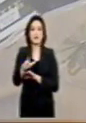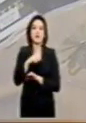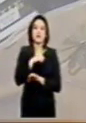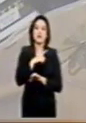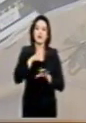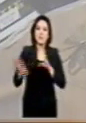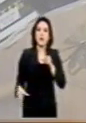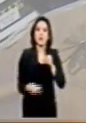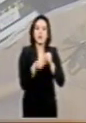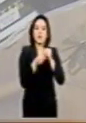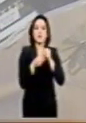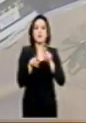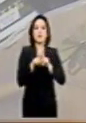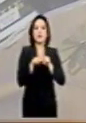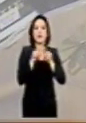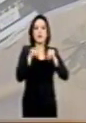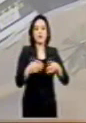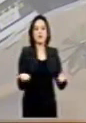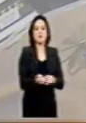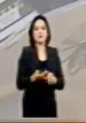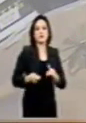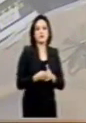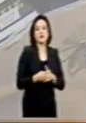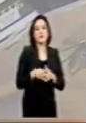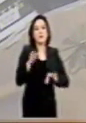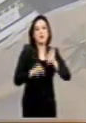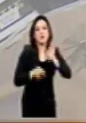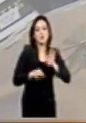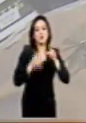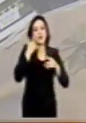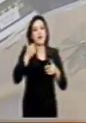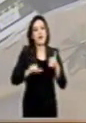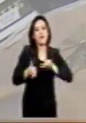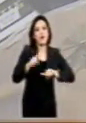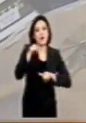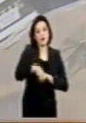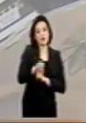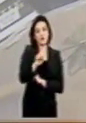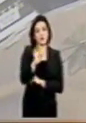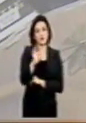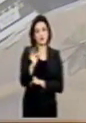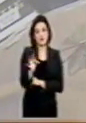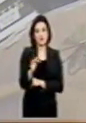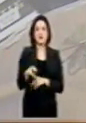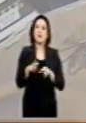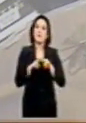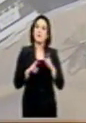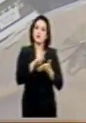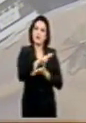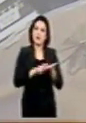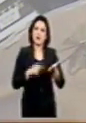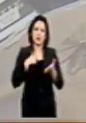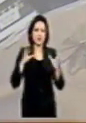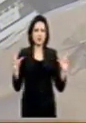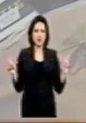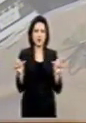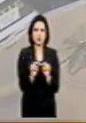este Supremo Tribunal Federal. Portanto, nesse relatório, eu faço uma síntese